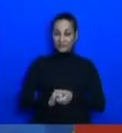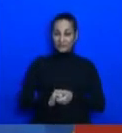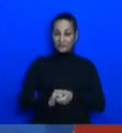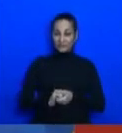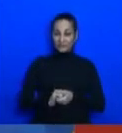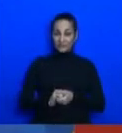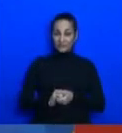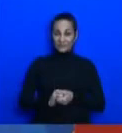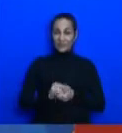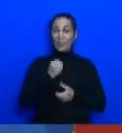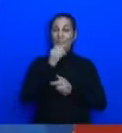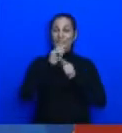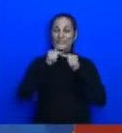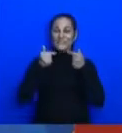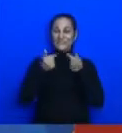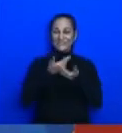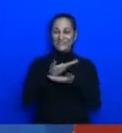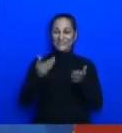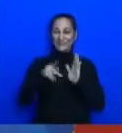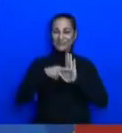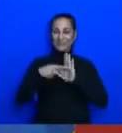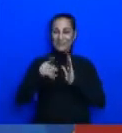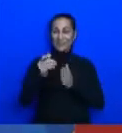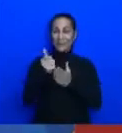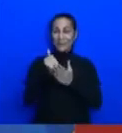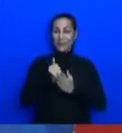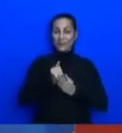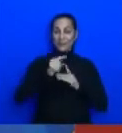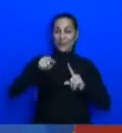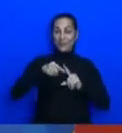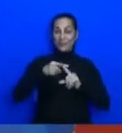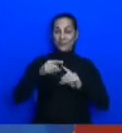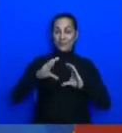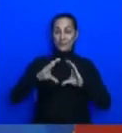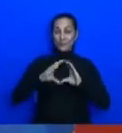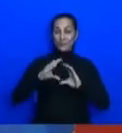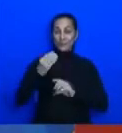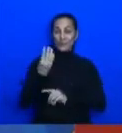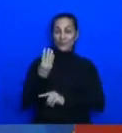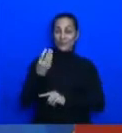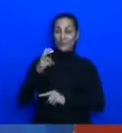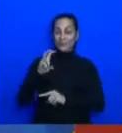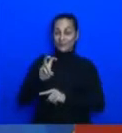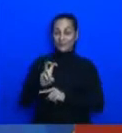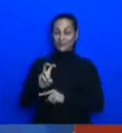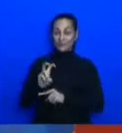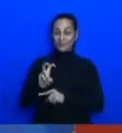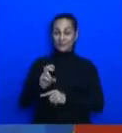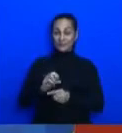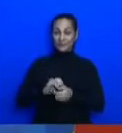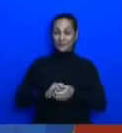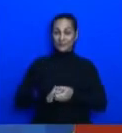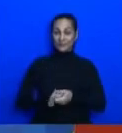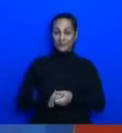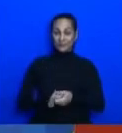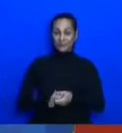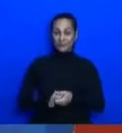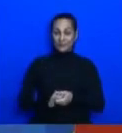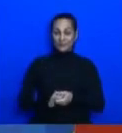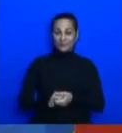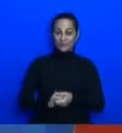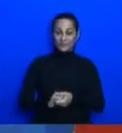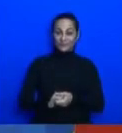69. Boa sorte para você. Mais um número chegando. Bola azul 45. Azul número